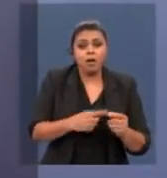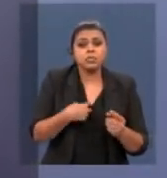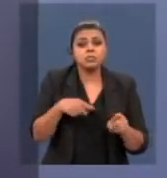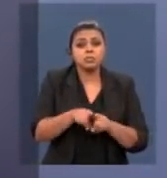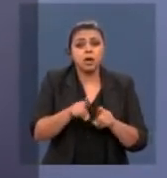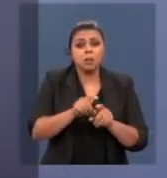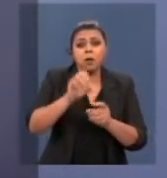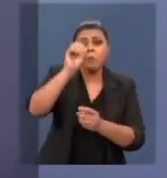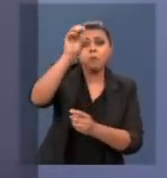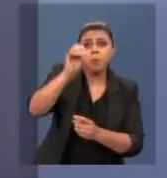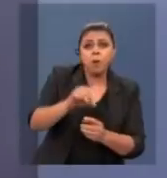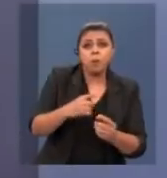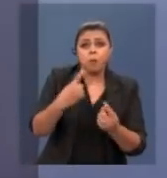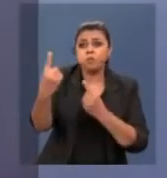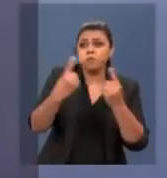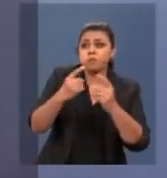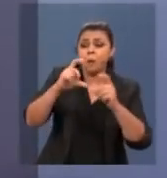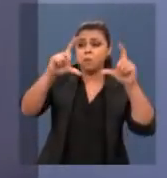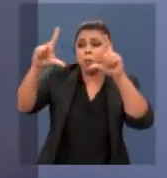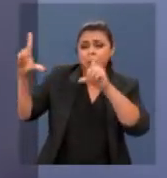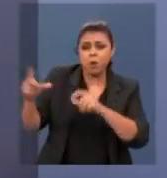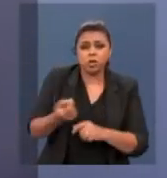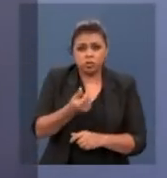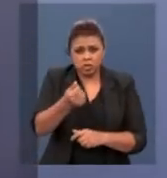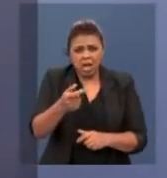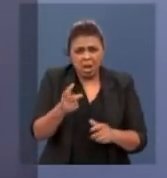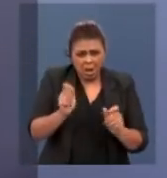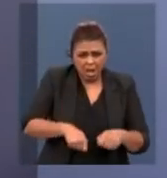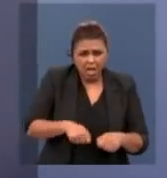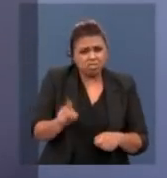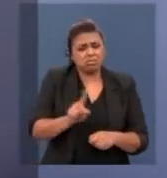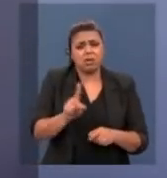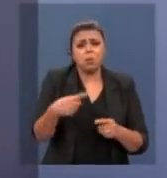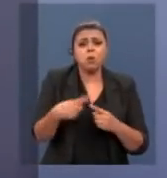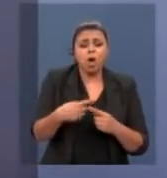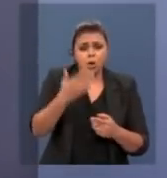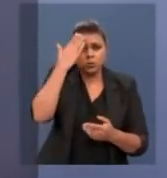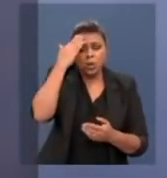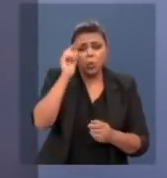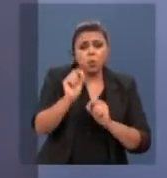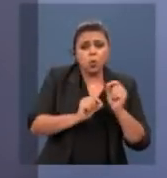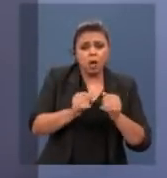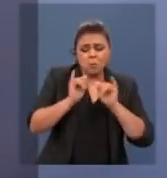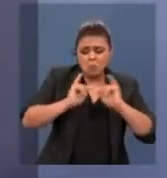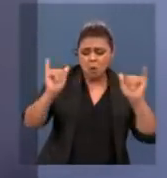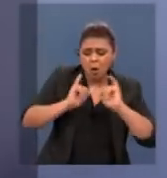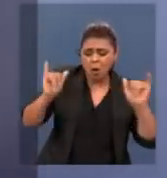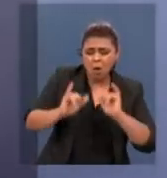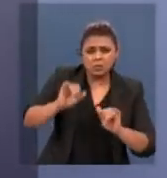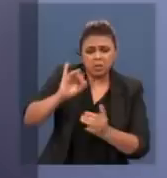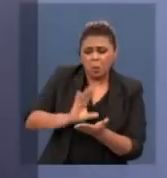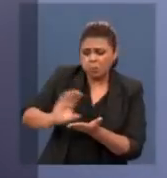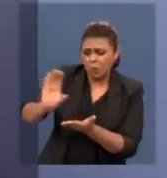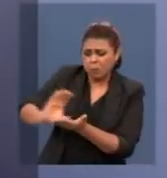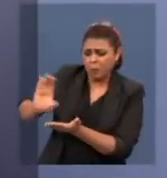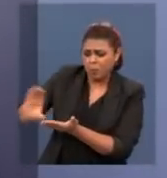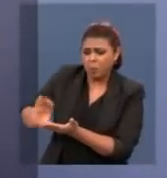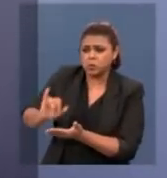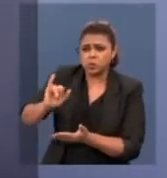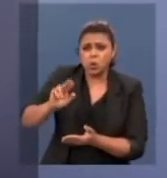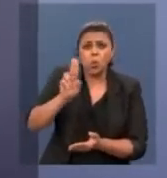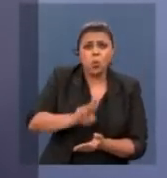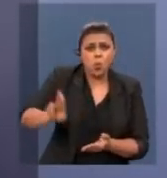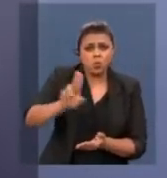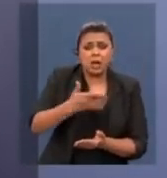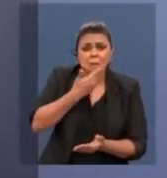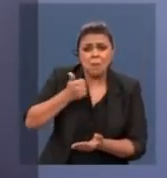e isso custa tanto dinheiro não eu tenho certeza que o dinheiro que foi feito em propaganda se tivesse usado para melhorar o transporte